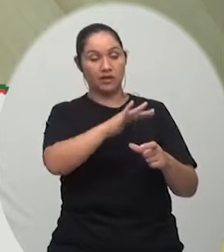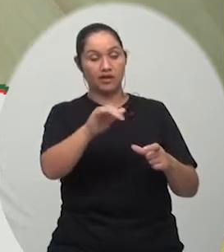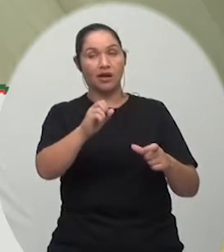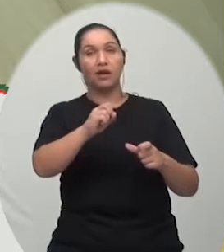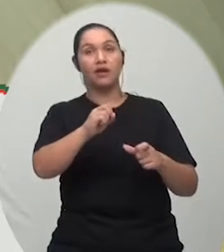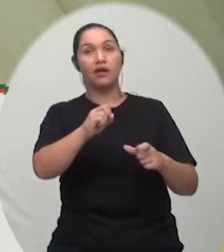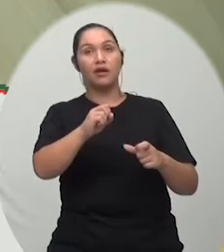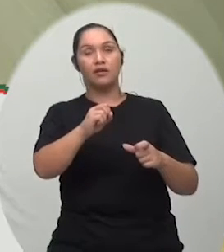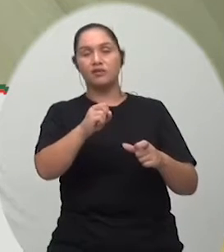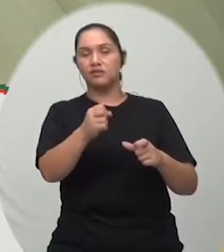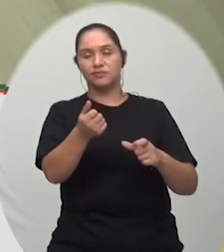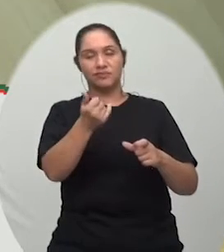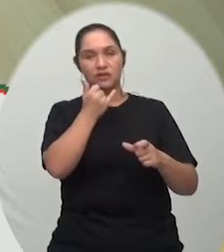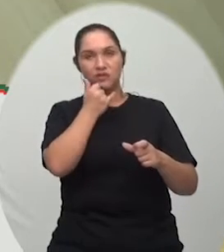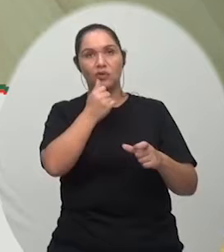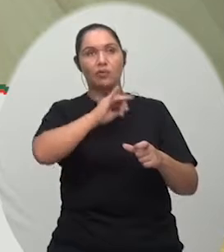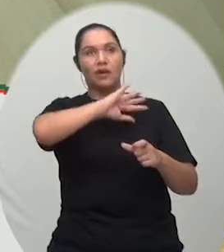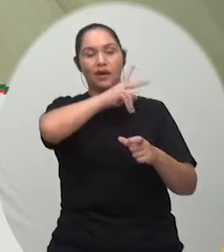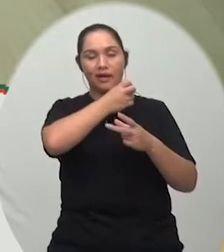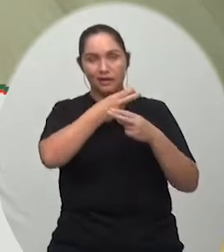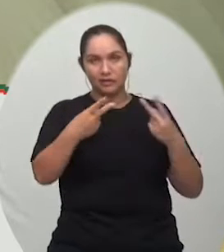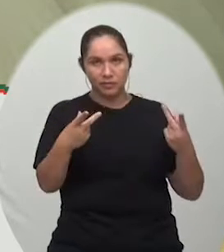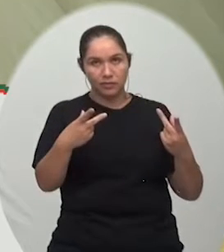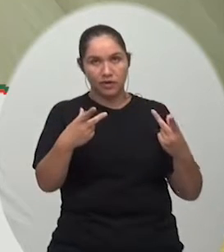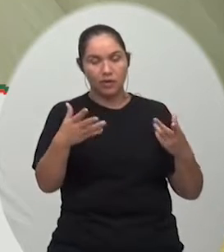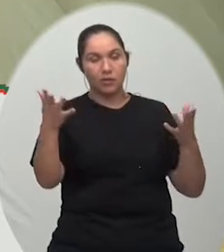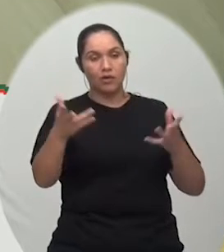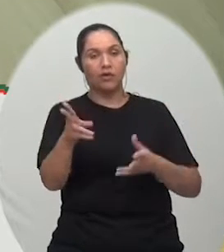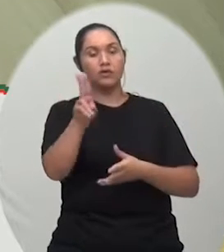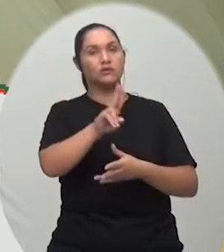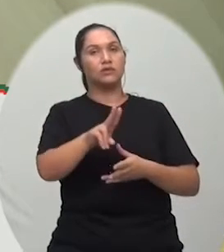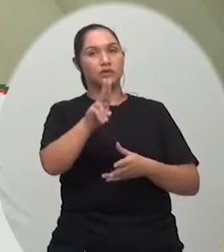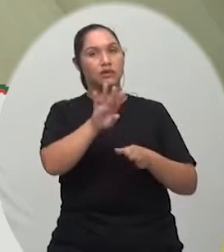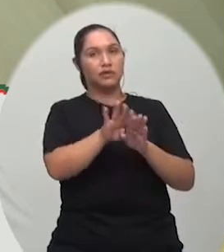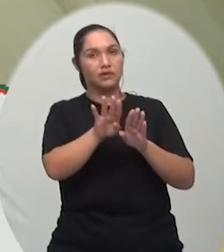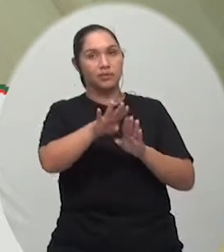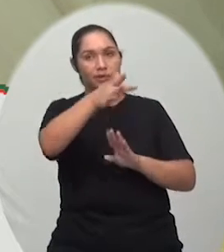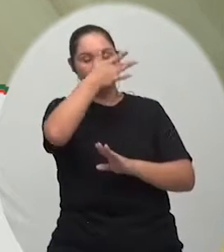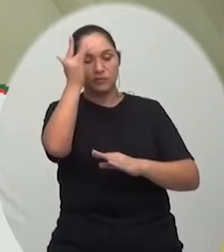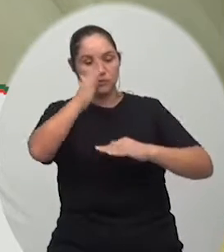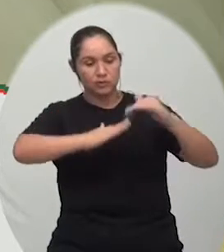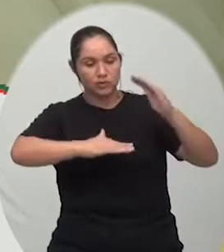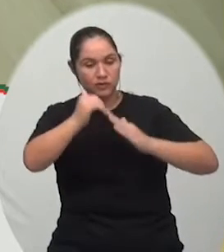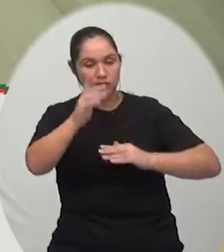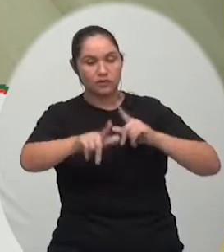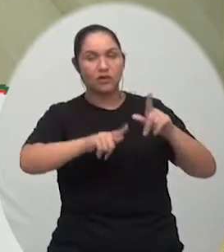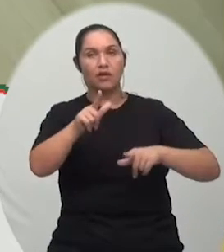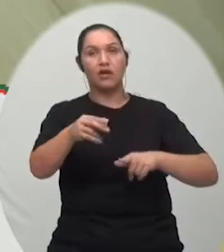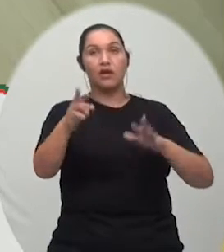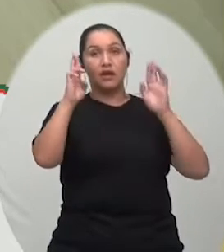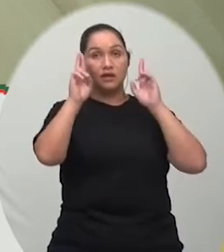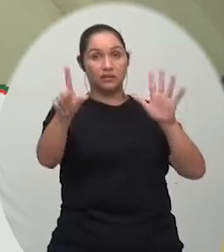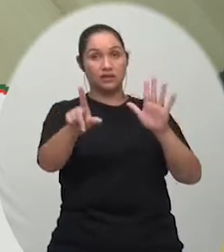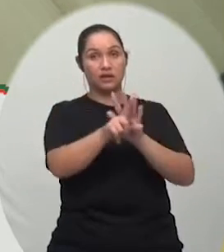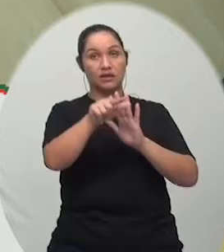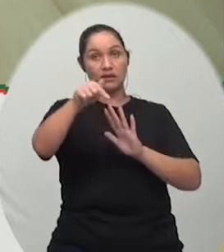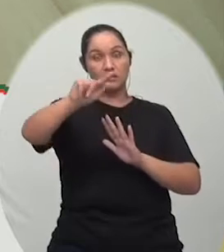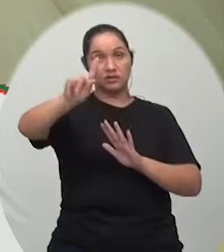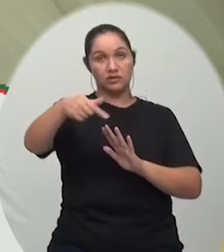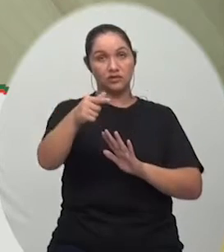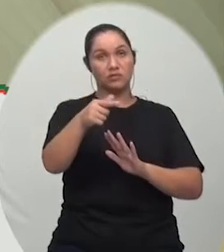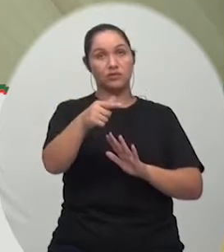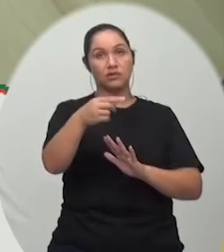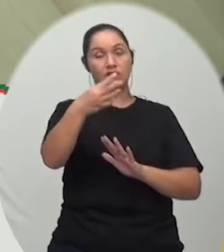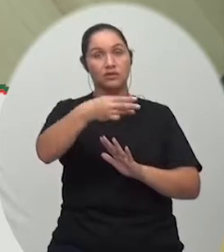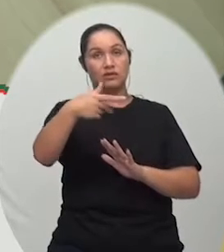animal, vinculada ao Centro de Controle de Zoonoses, com o quadro de funcionários e estrutura, conforme a Lei 7.367, de